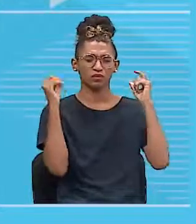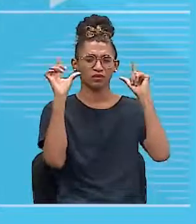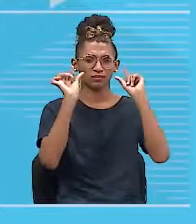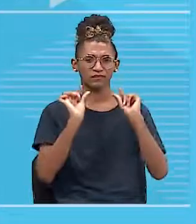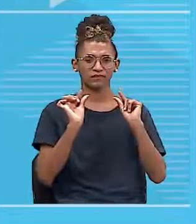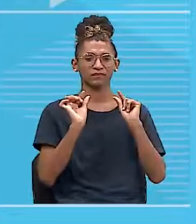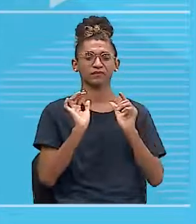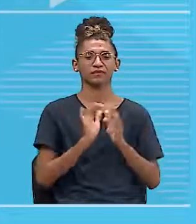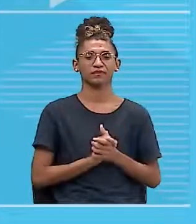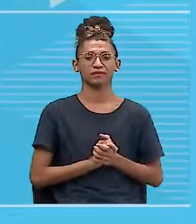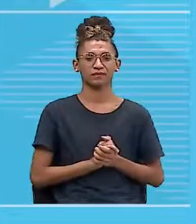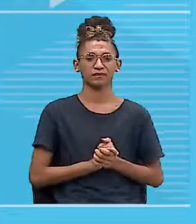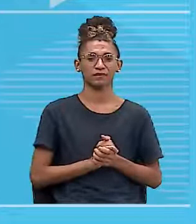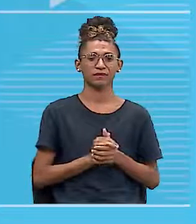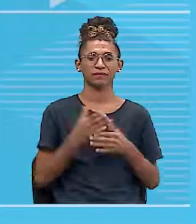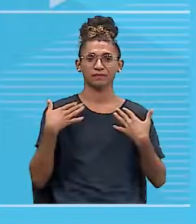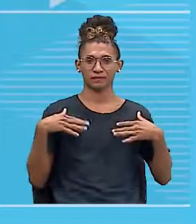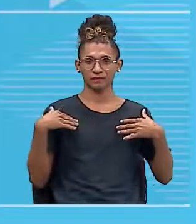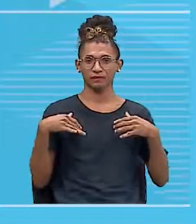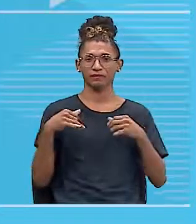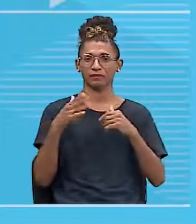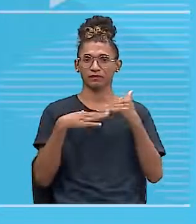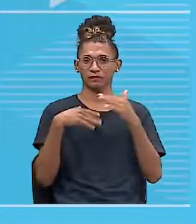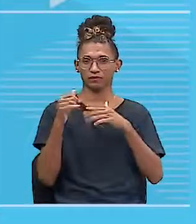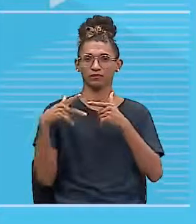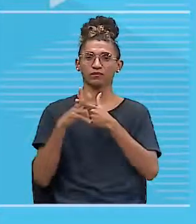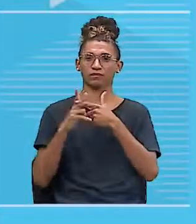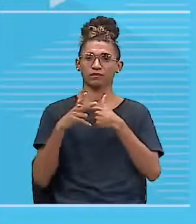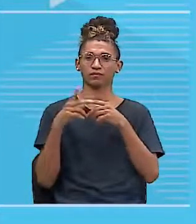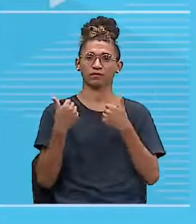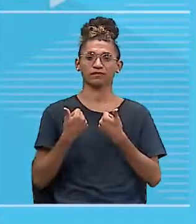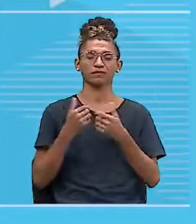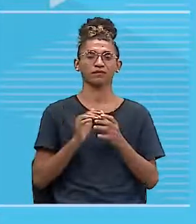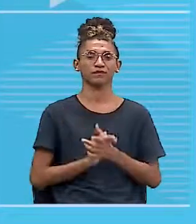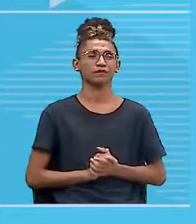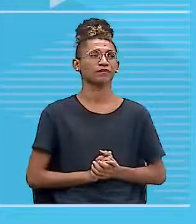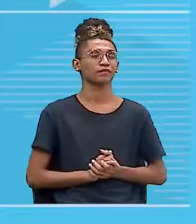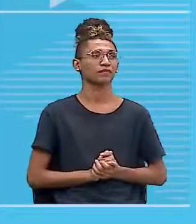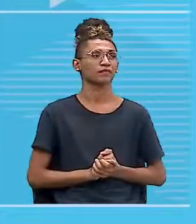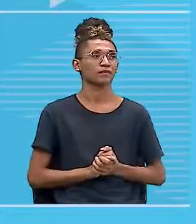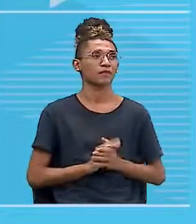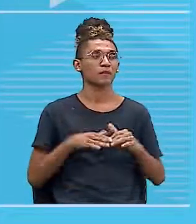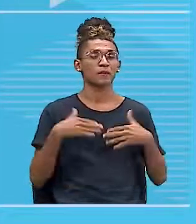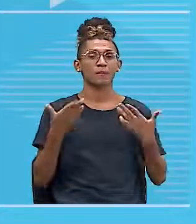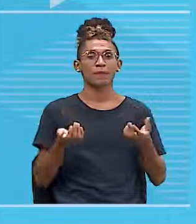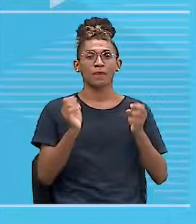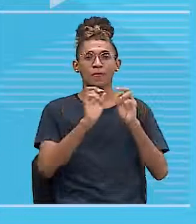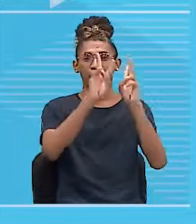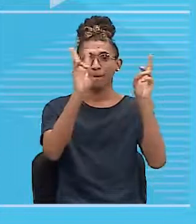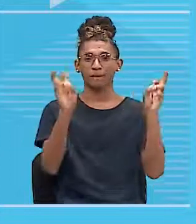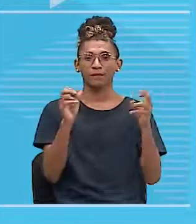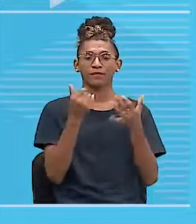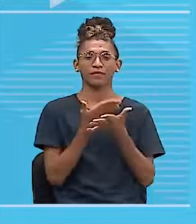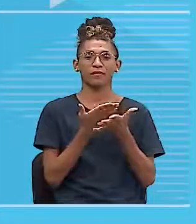vai dar uma regulada ali no áudio Adriana aí tu manda para mim se o áudio melhorou viu vamos lá galera tema da aula de hoje visão